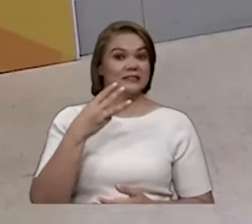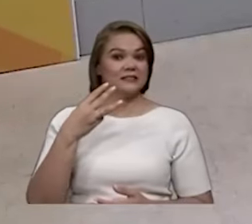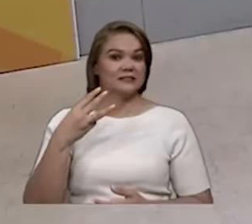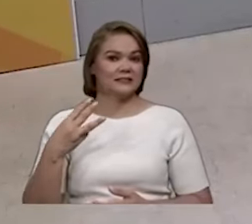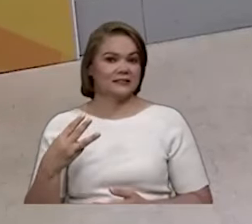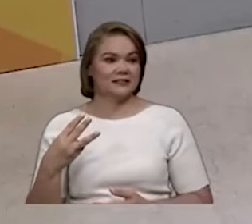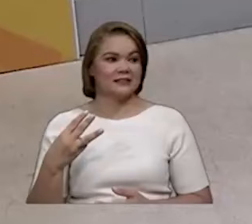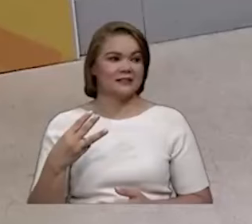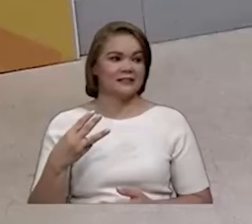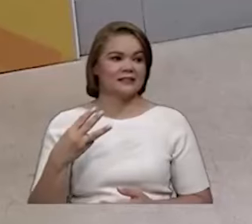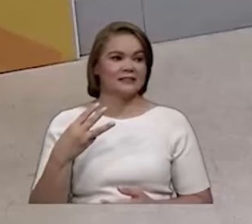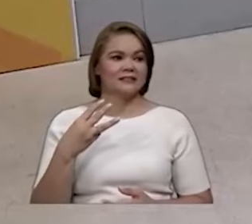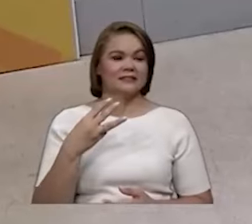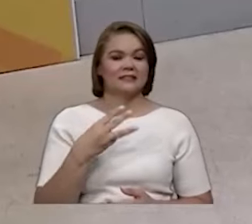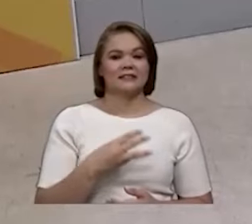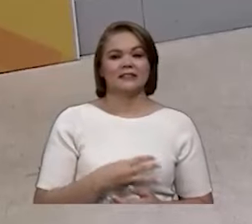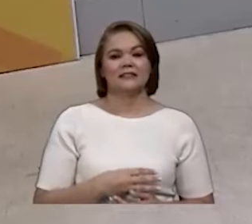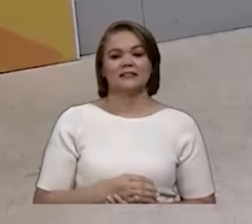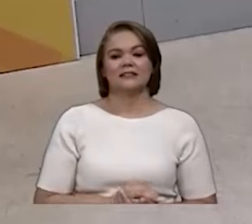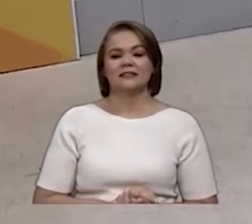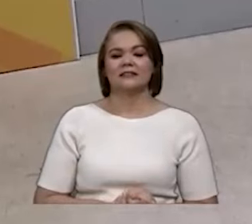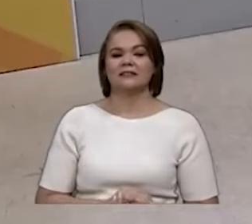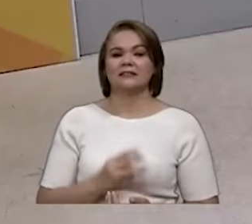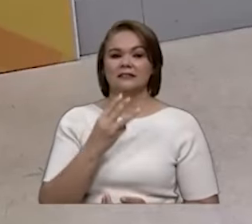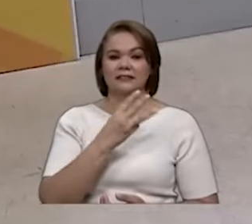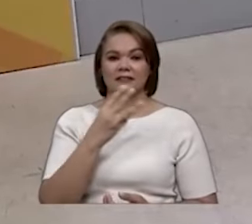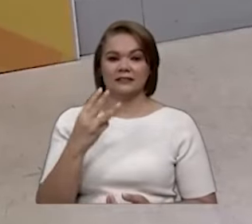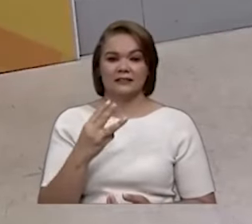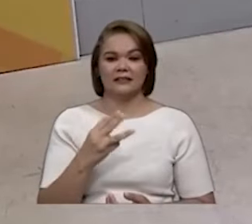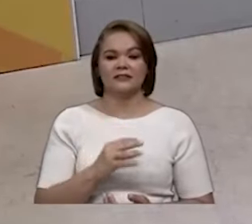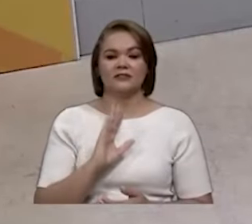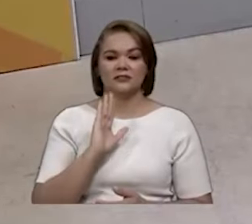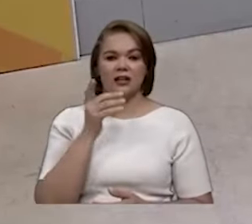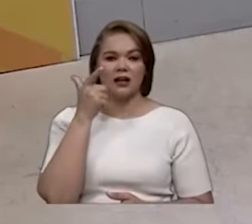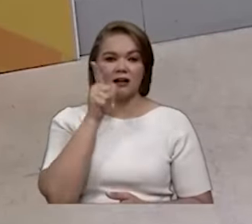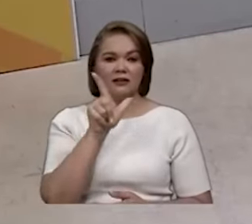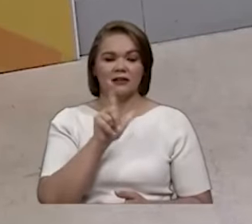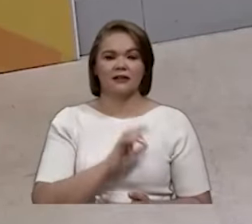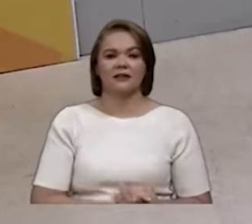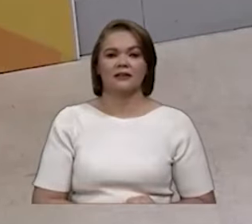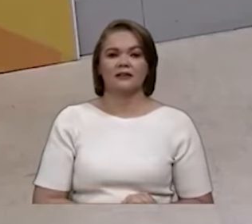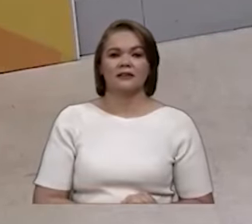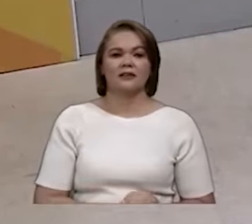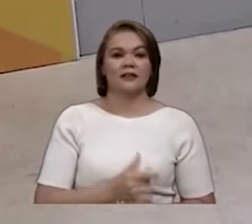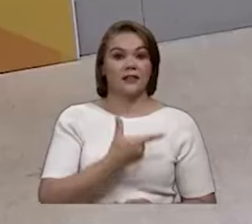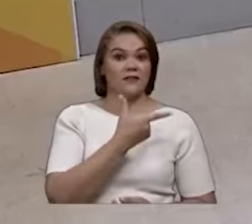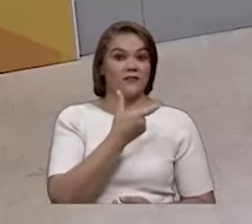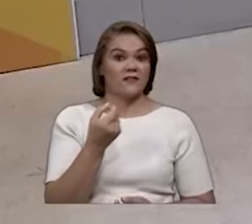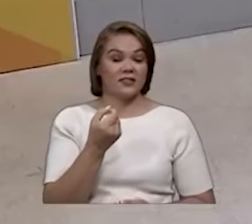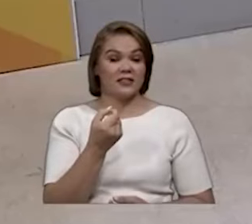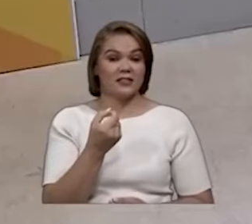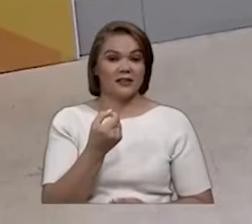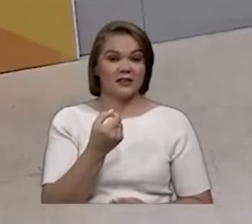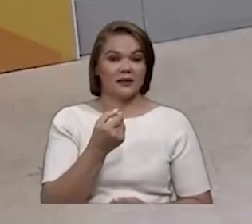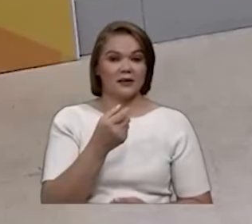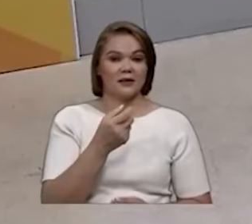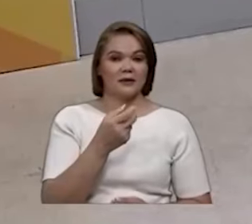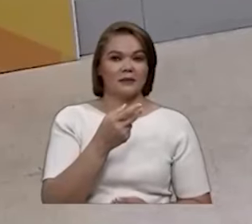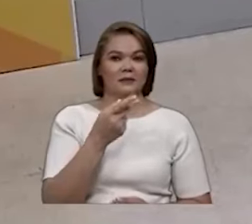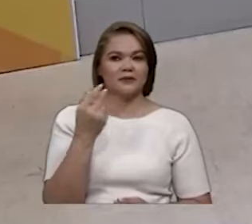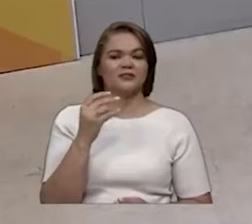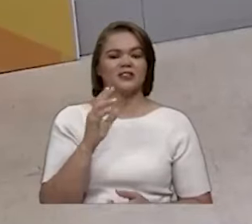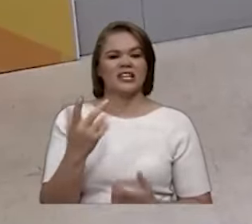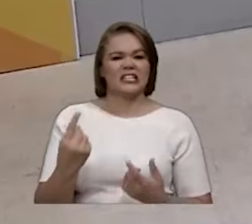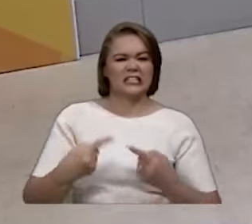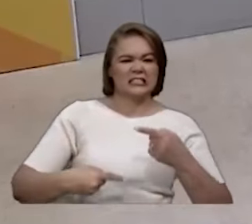33 que decide? 33 decide? 20 títulos na disputa, já que está